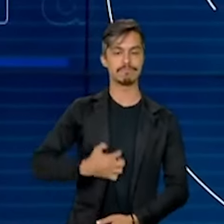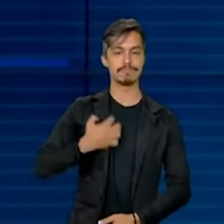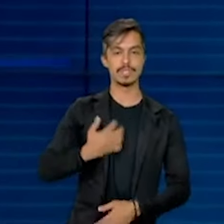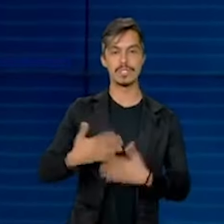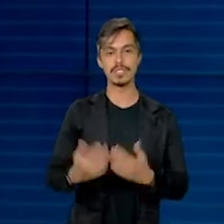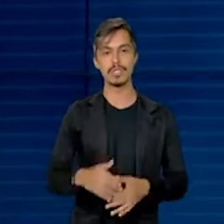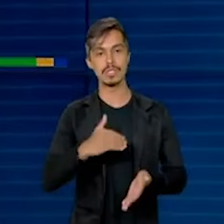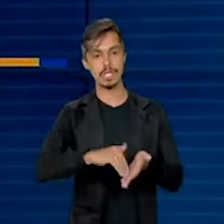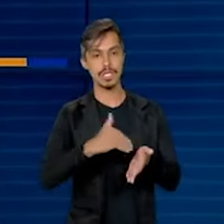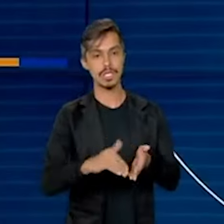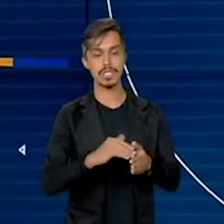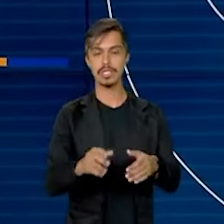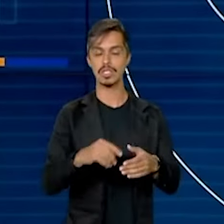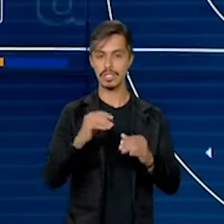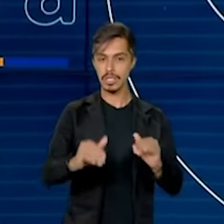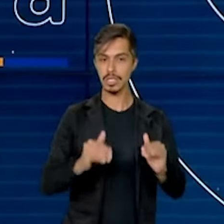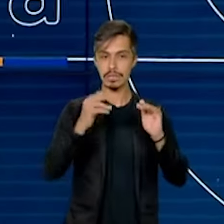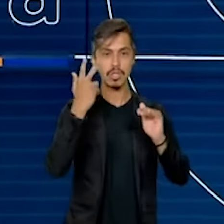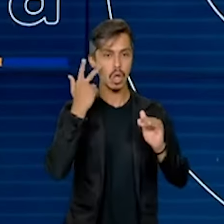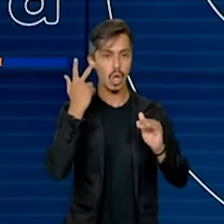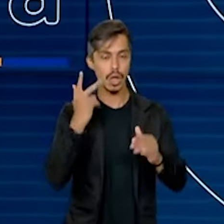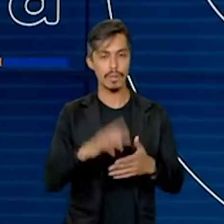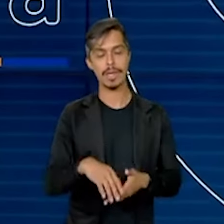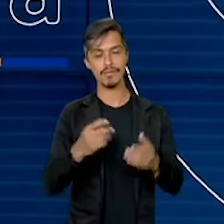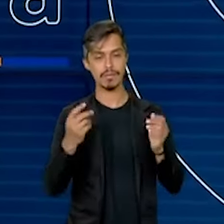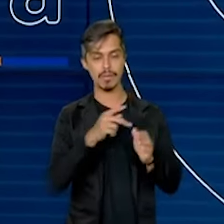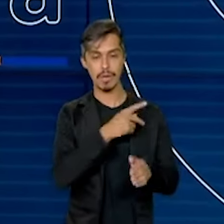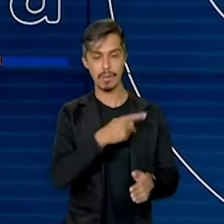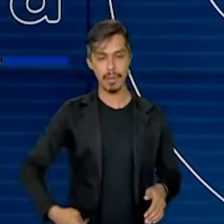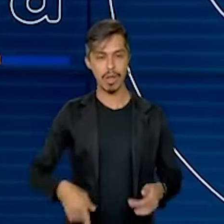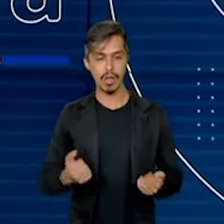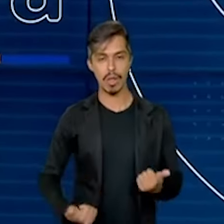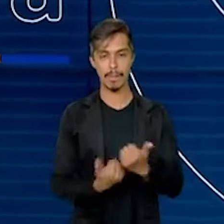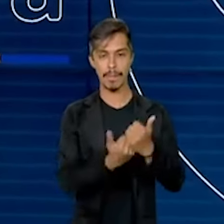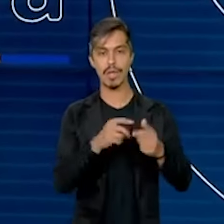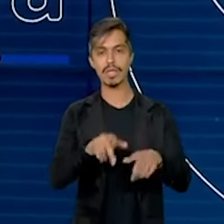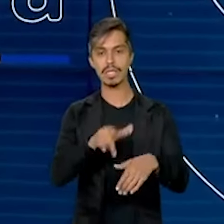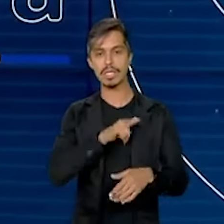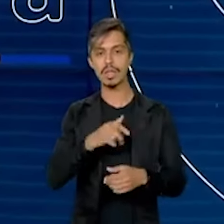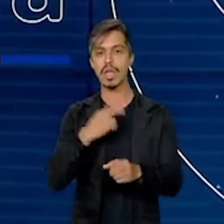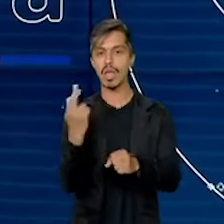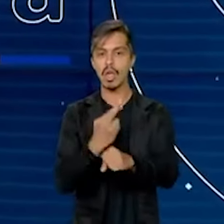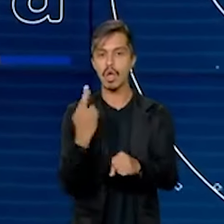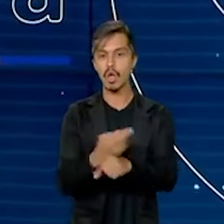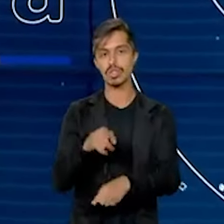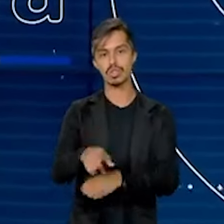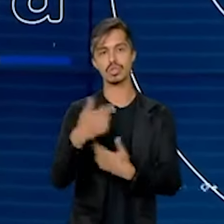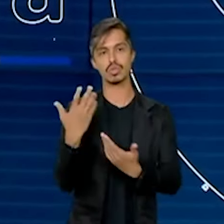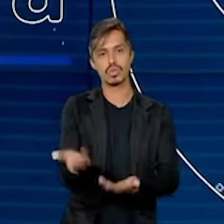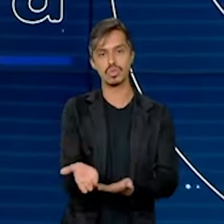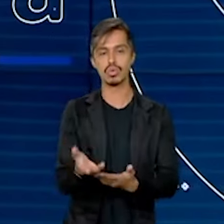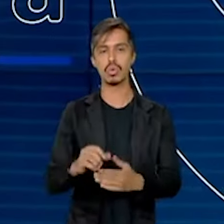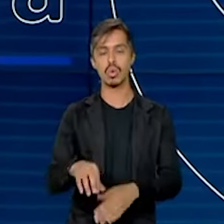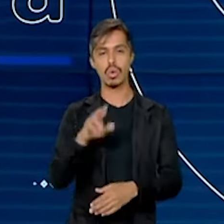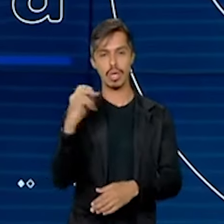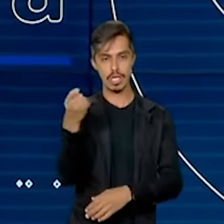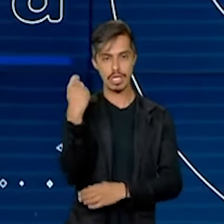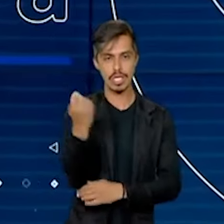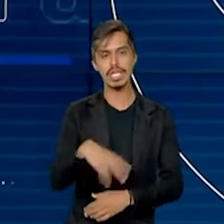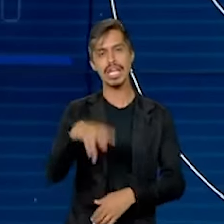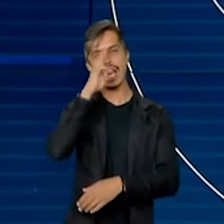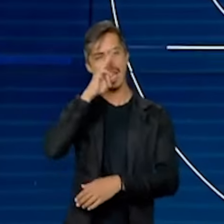Secretaria Extraordinária da Presidência para apoio à reconstrução do Rio Grande do Sul, Paulo Pimenta, relembrou o socorro dado pelo governo